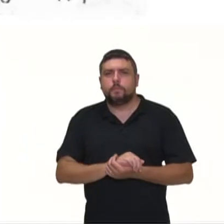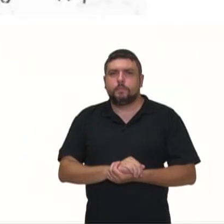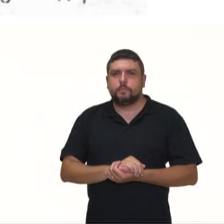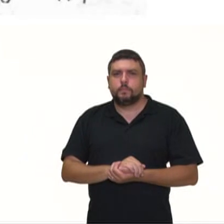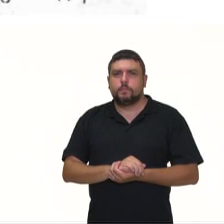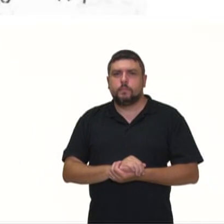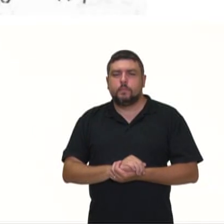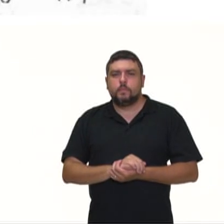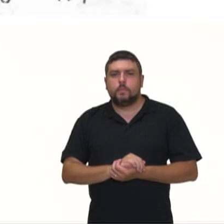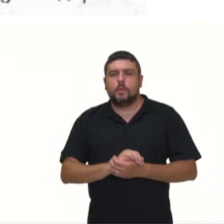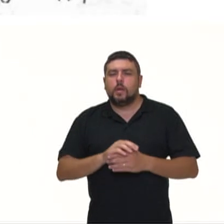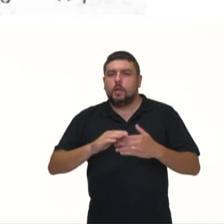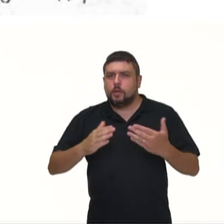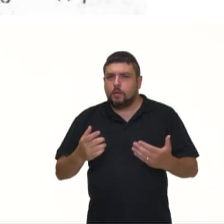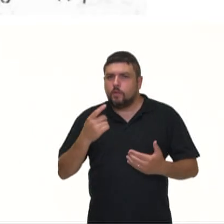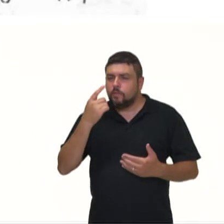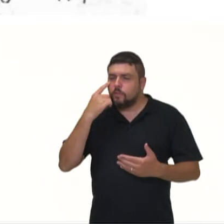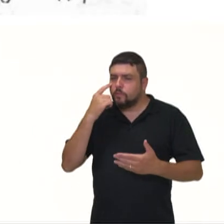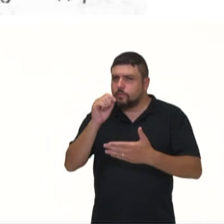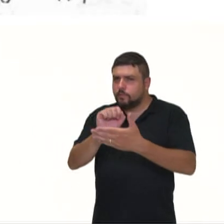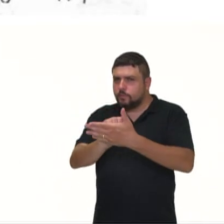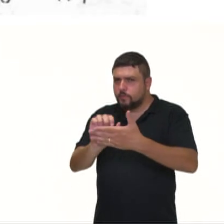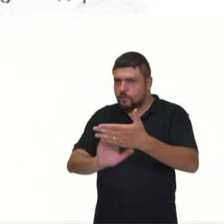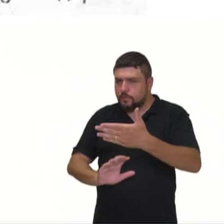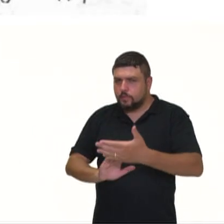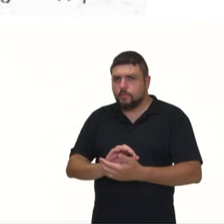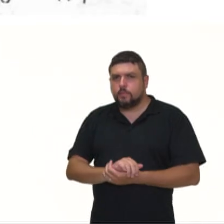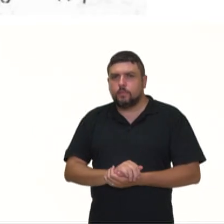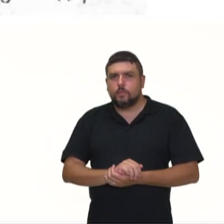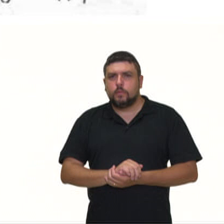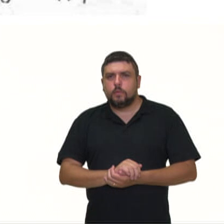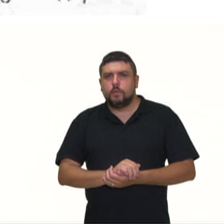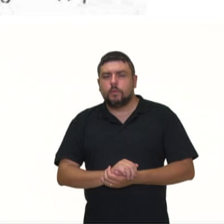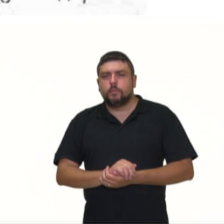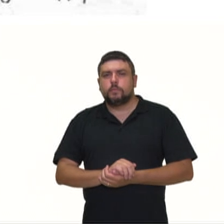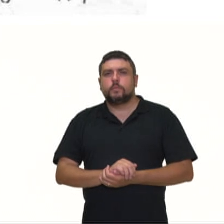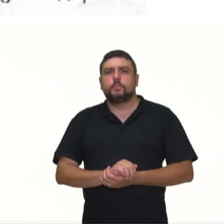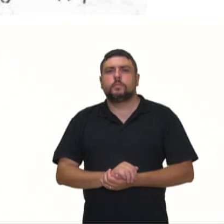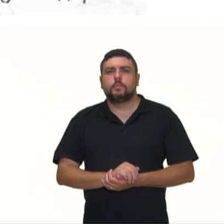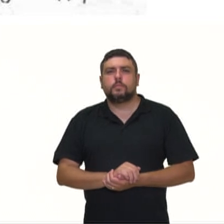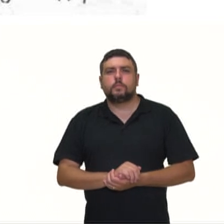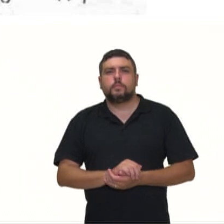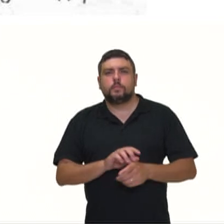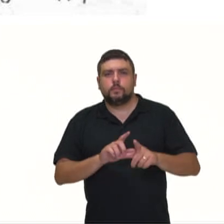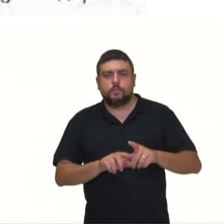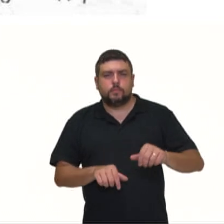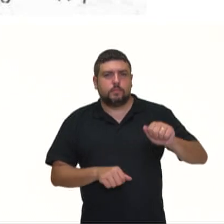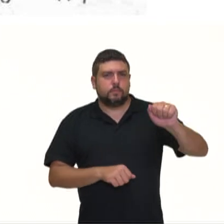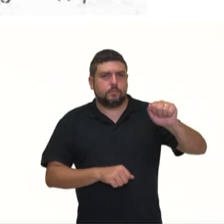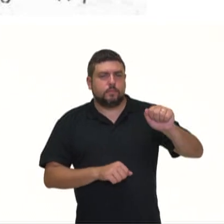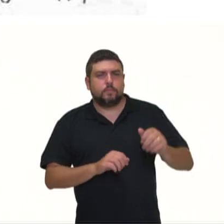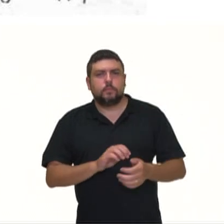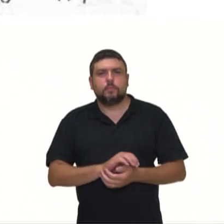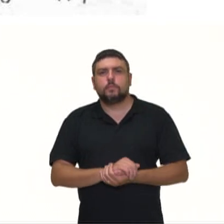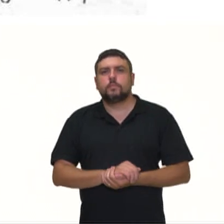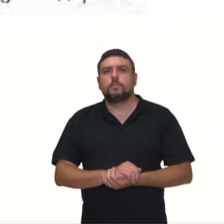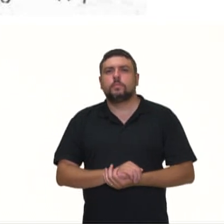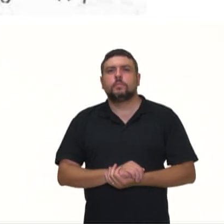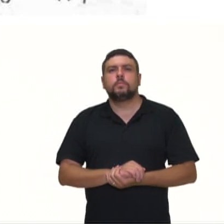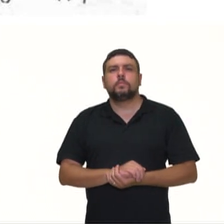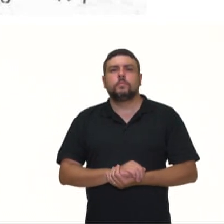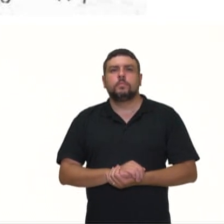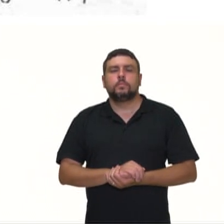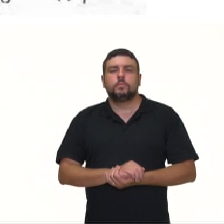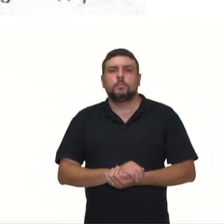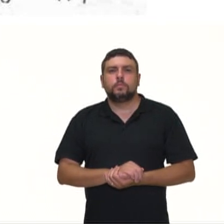aqui esse exercício. Fill in the blanks, preencha as lacunas. Letra A. What have they done?